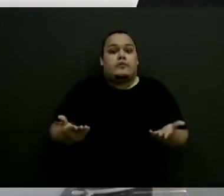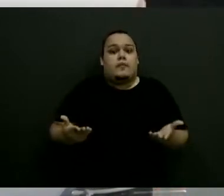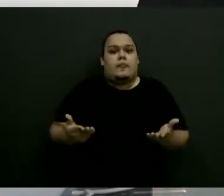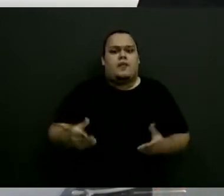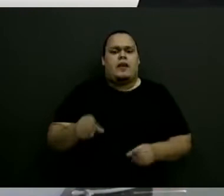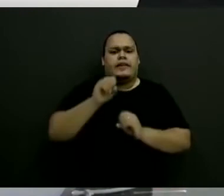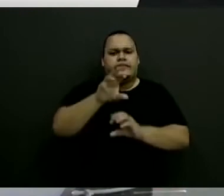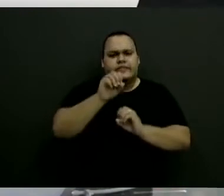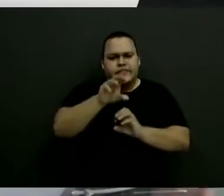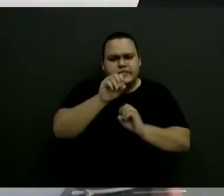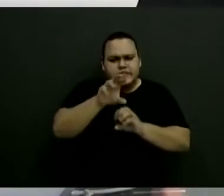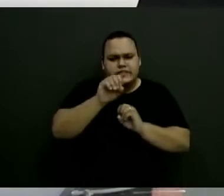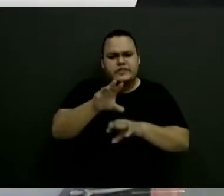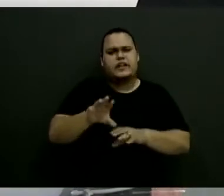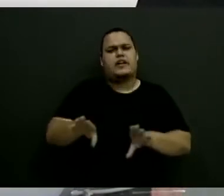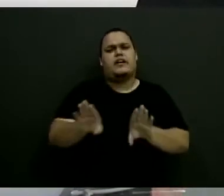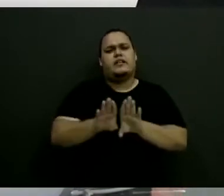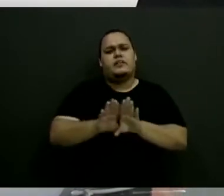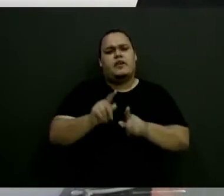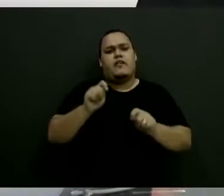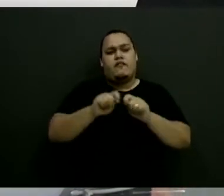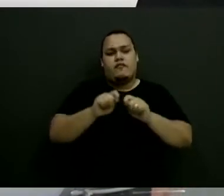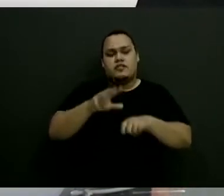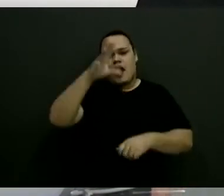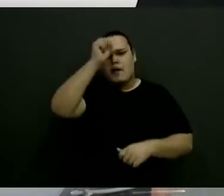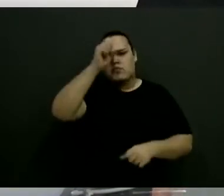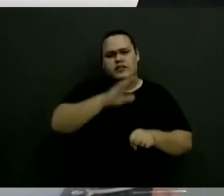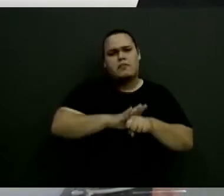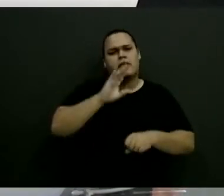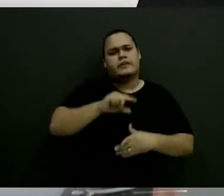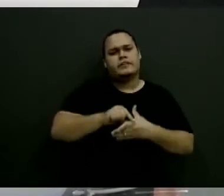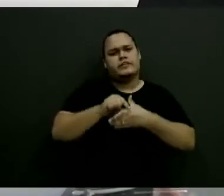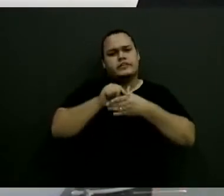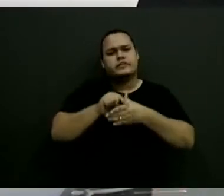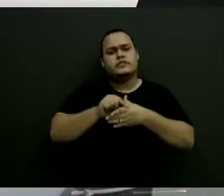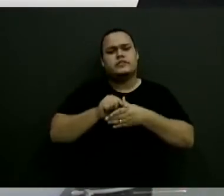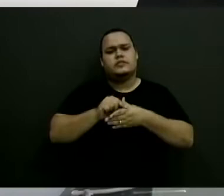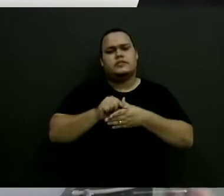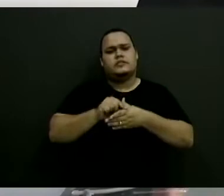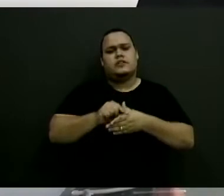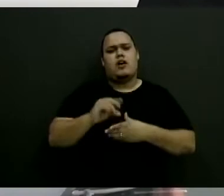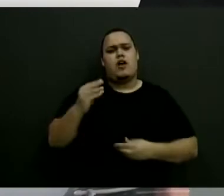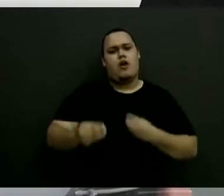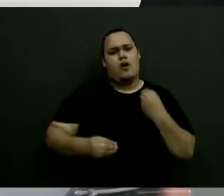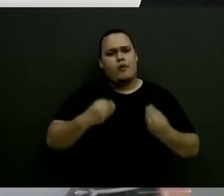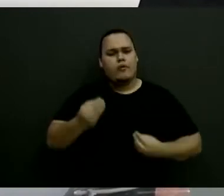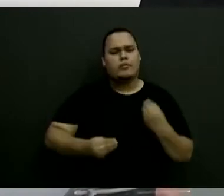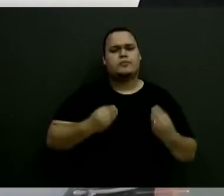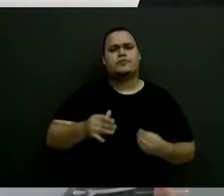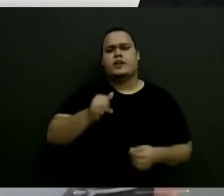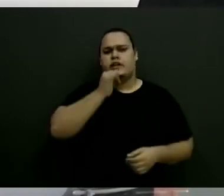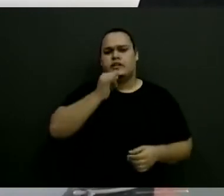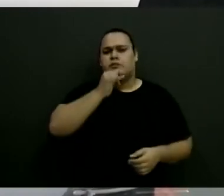para discipular, para equipar seus líderes, né? Acá ele usa